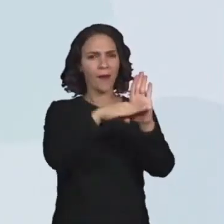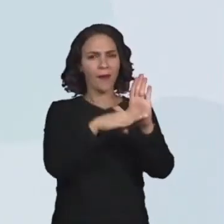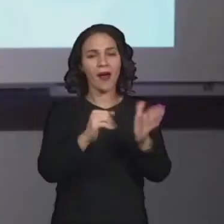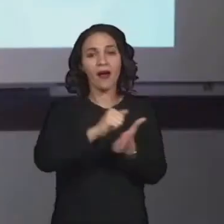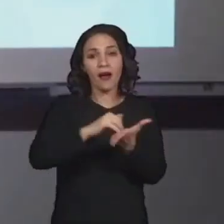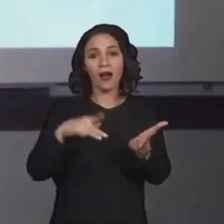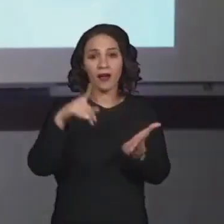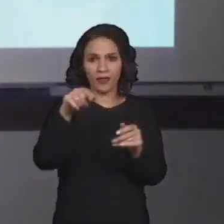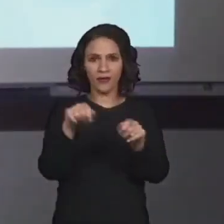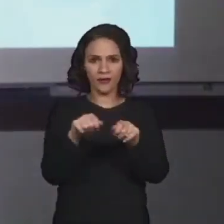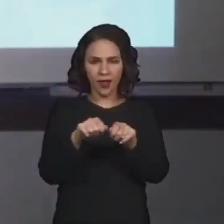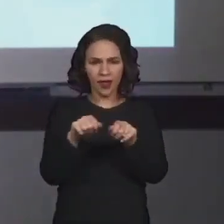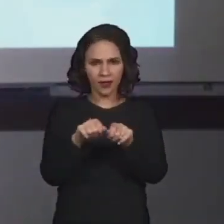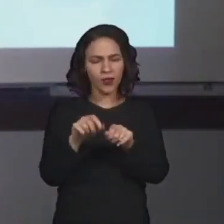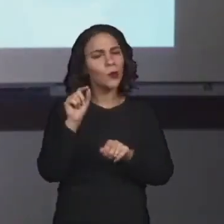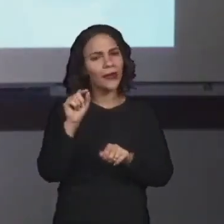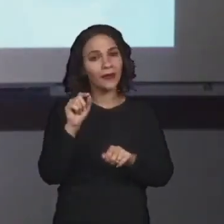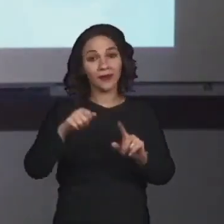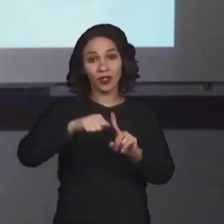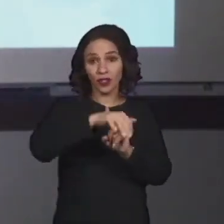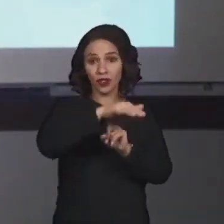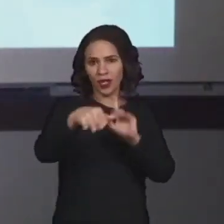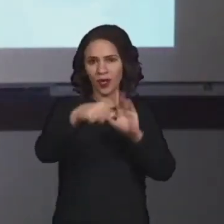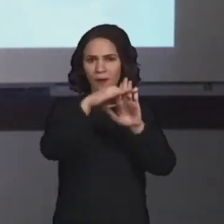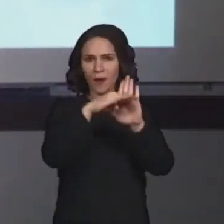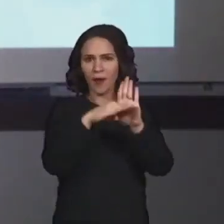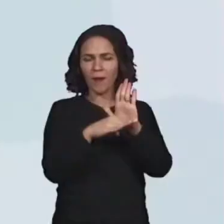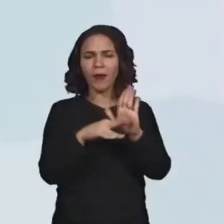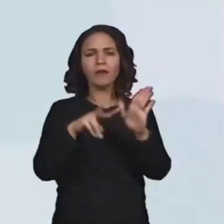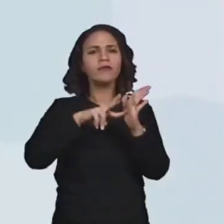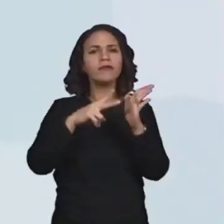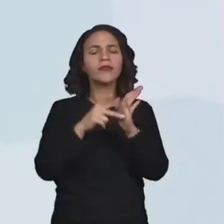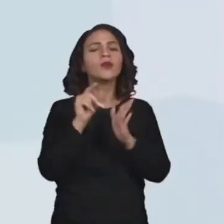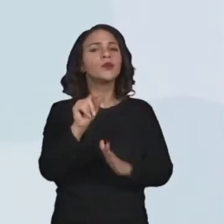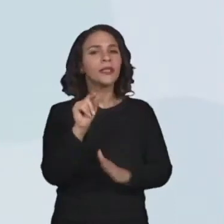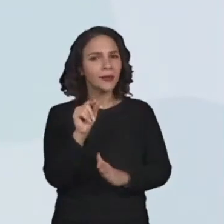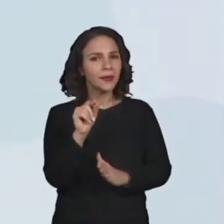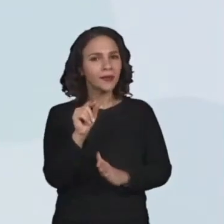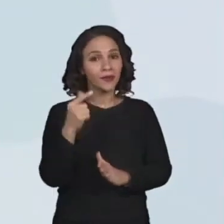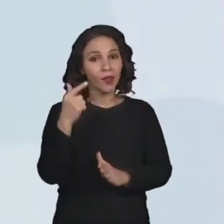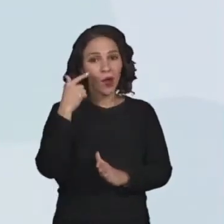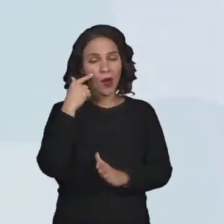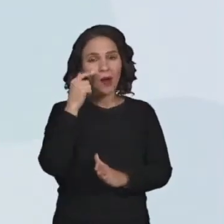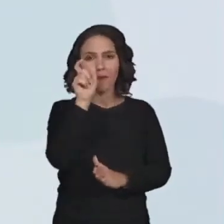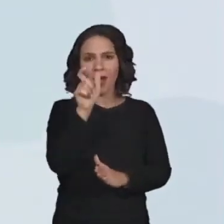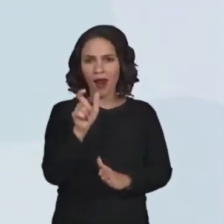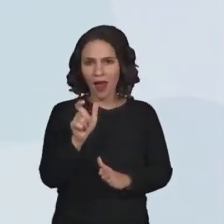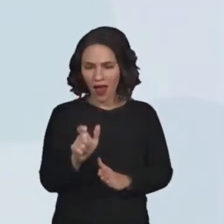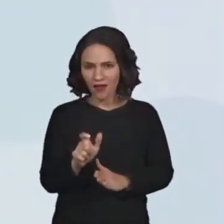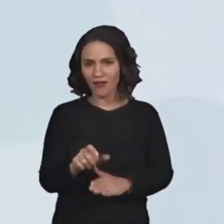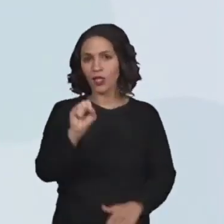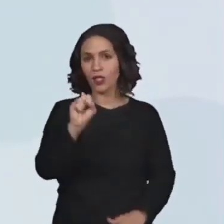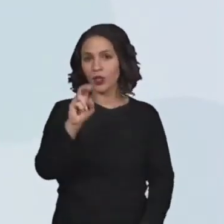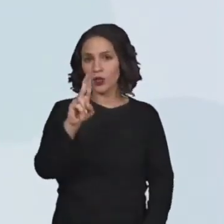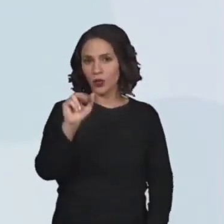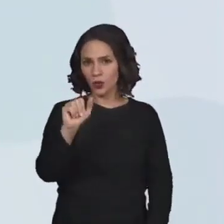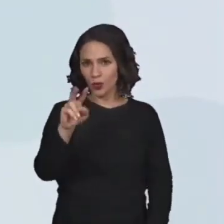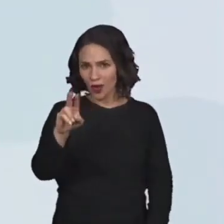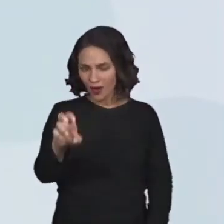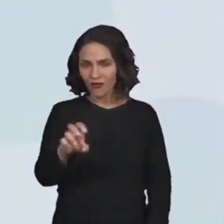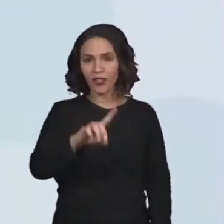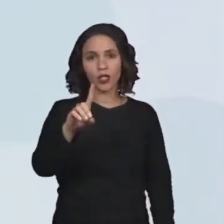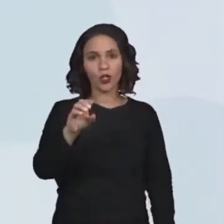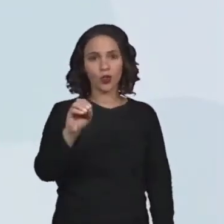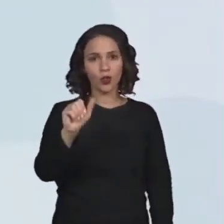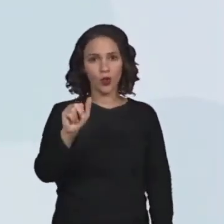vocês fazerem. O que as gírias abaixo significam? Temos aqui a palavra suave, zoar, dar